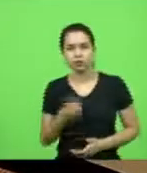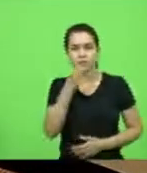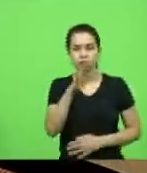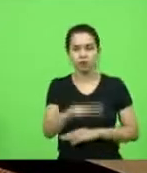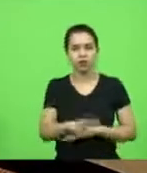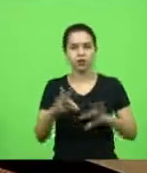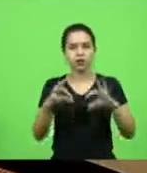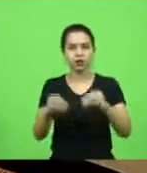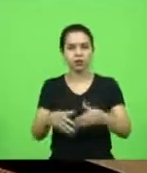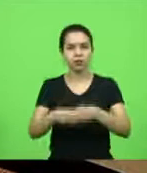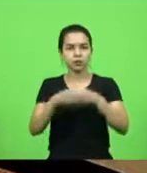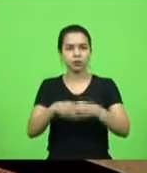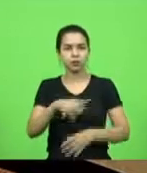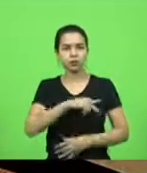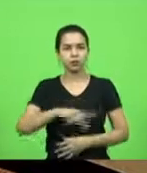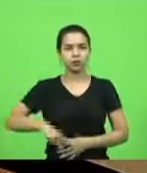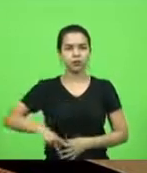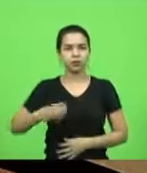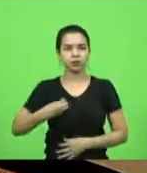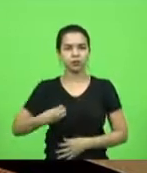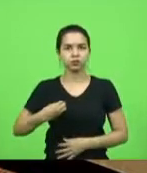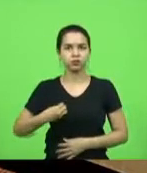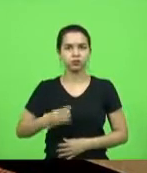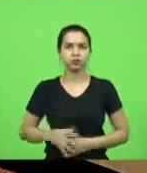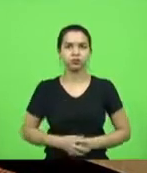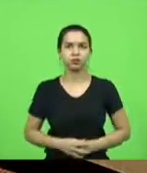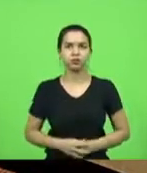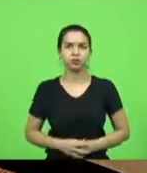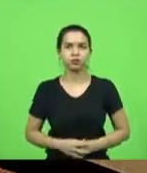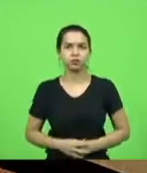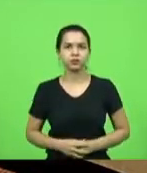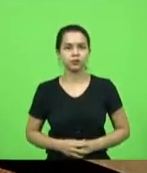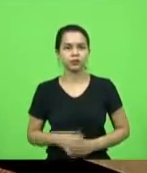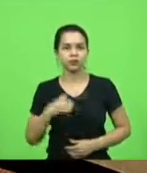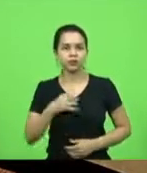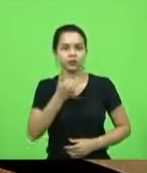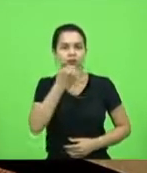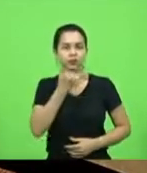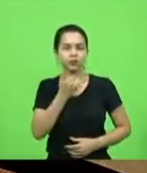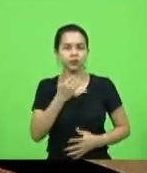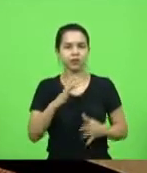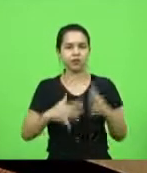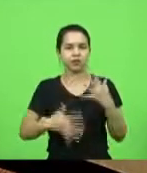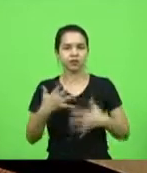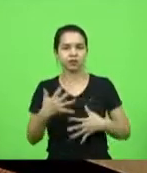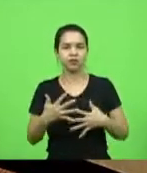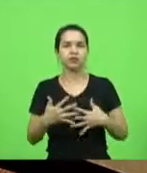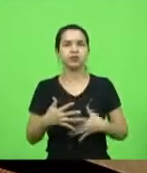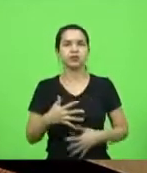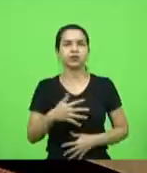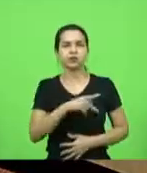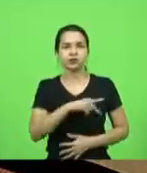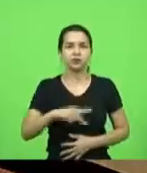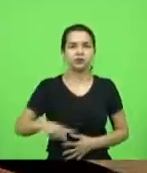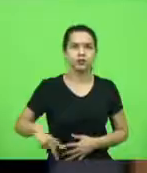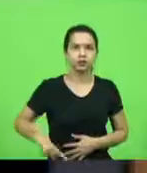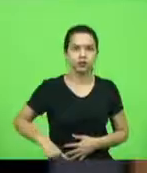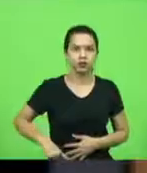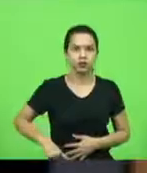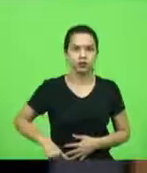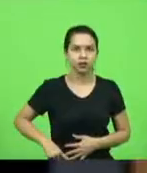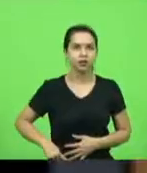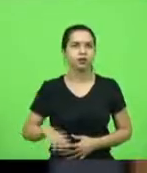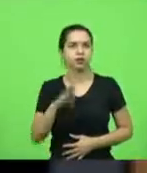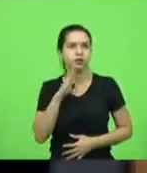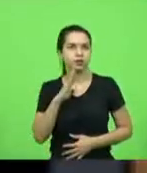cumprimentos nosso presidente em exercício Deputado mal é mau eu já tô cumprimento nosso presidente em exercício é por causa do